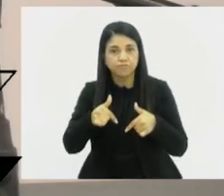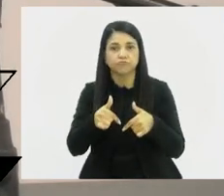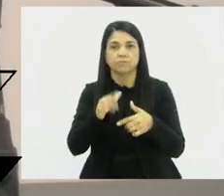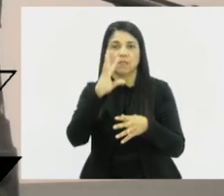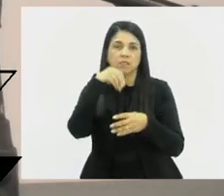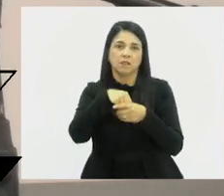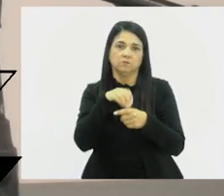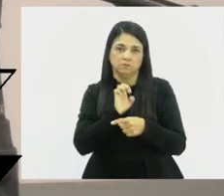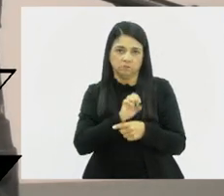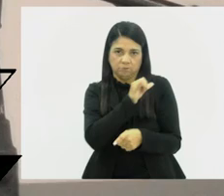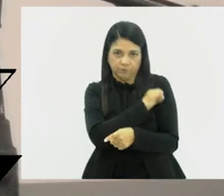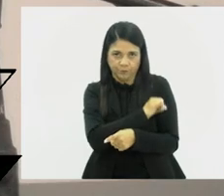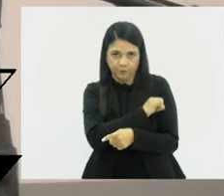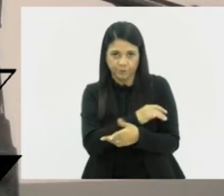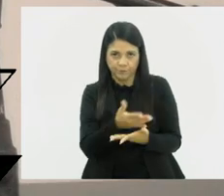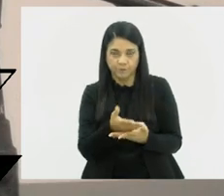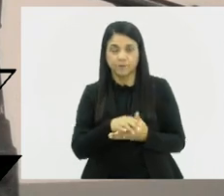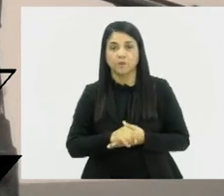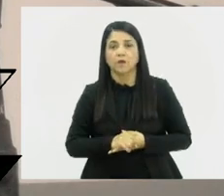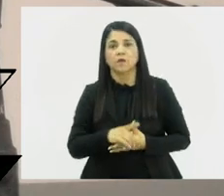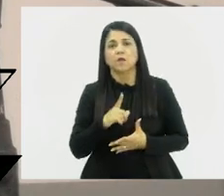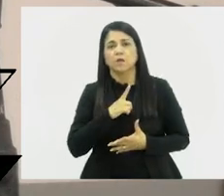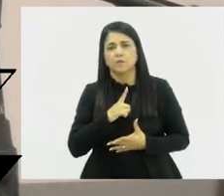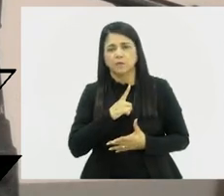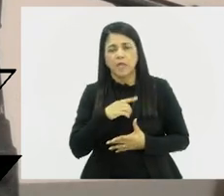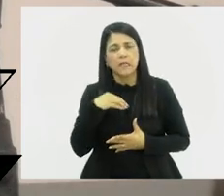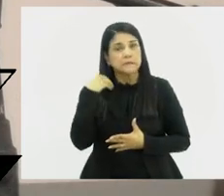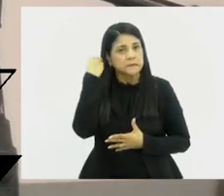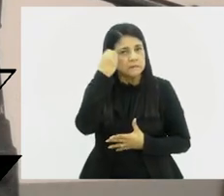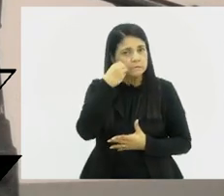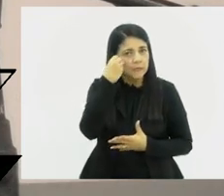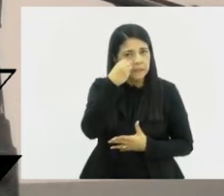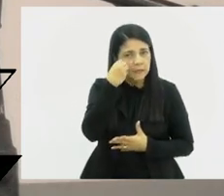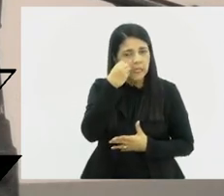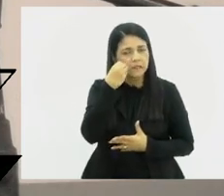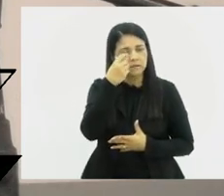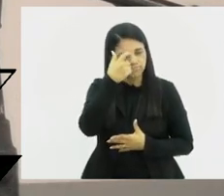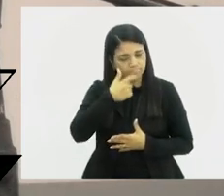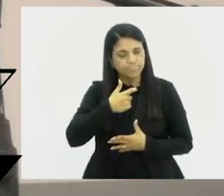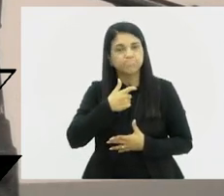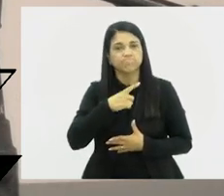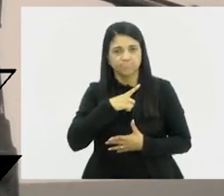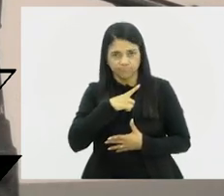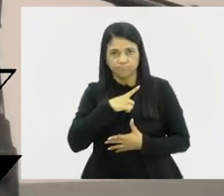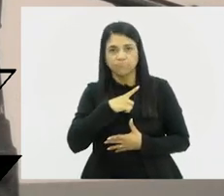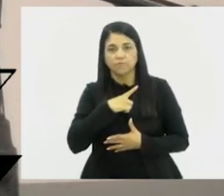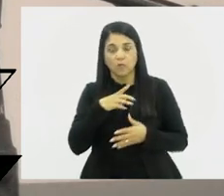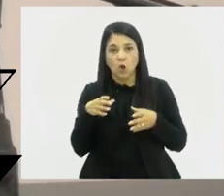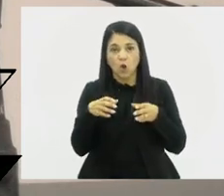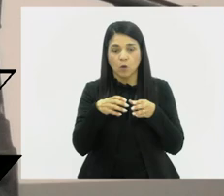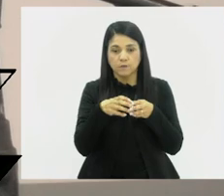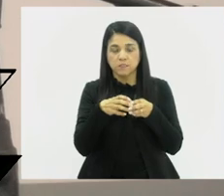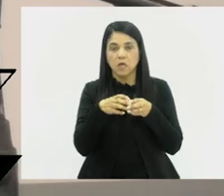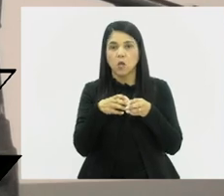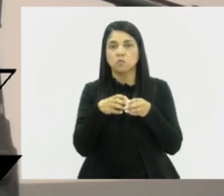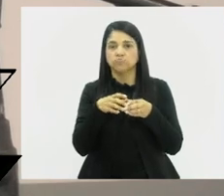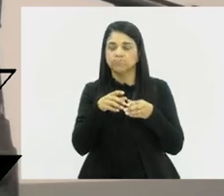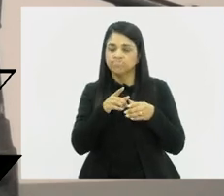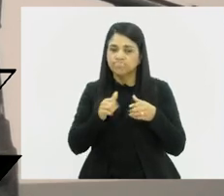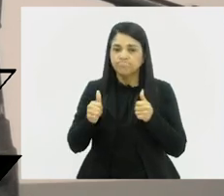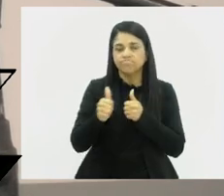estado. Eu tenho uma vasta experiência à frente da Comissão de Defesa dos